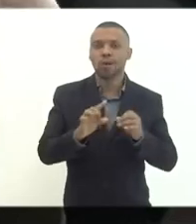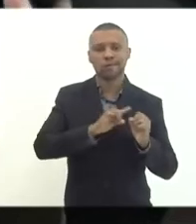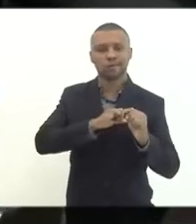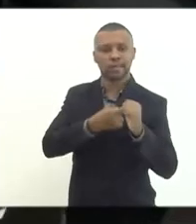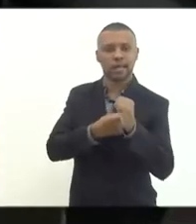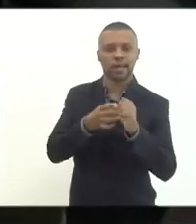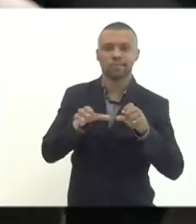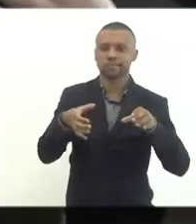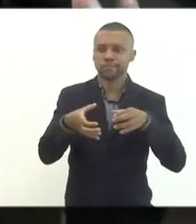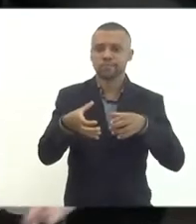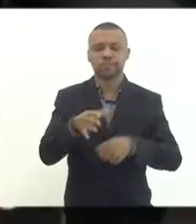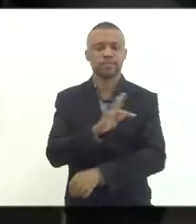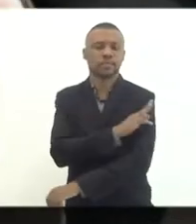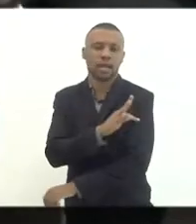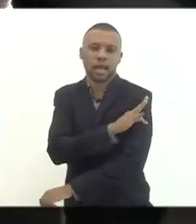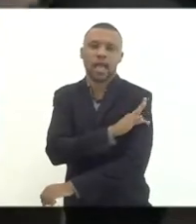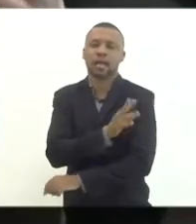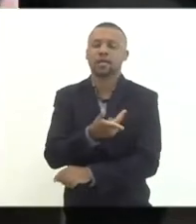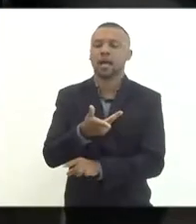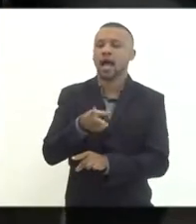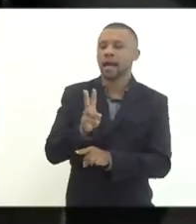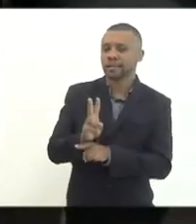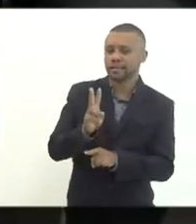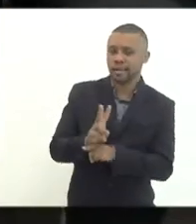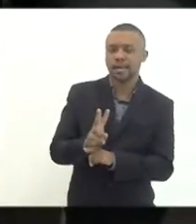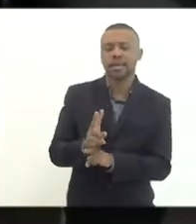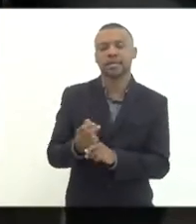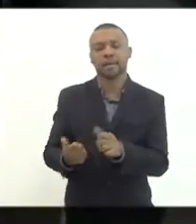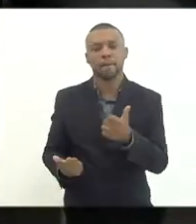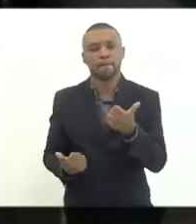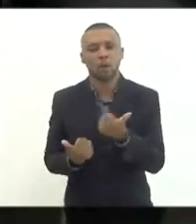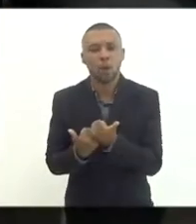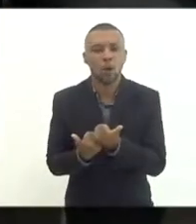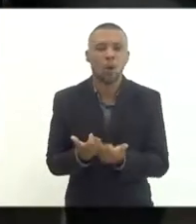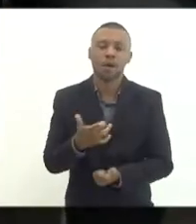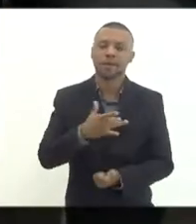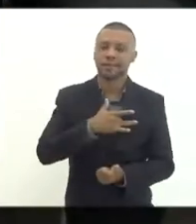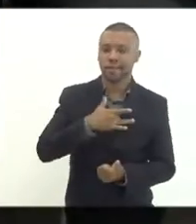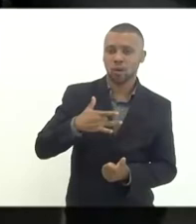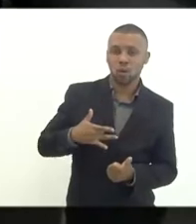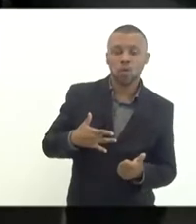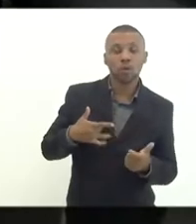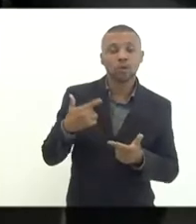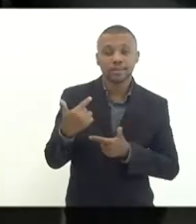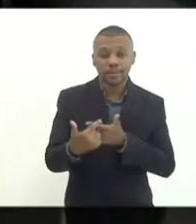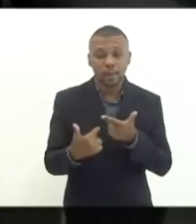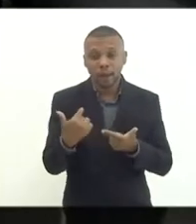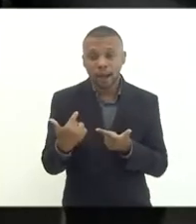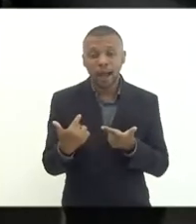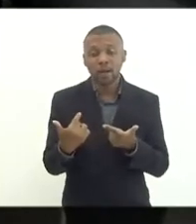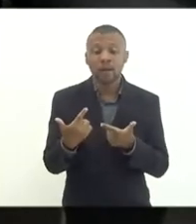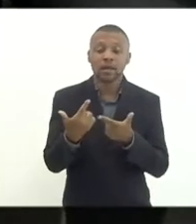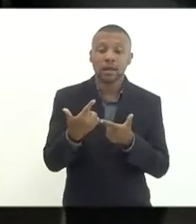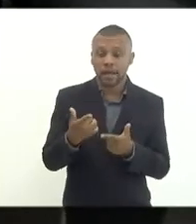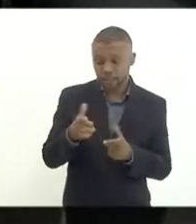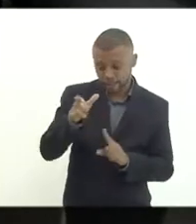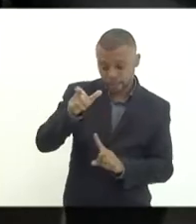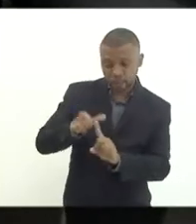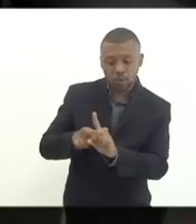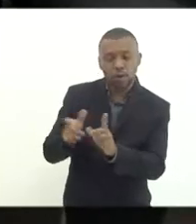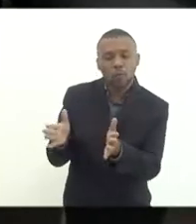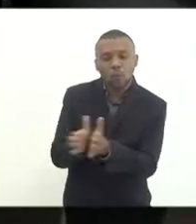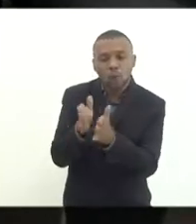tanto assistência quantos saúde conta emprego e renda né esse usuário ele vai ficar flutuando entre todas